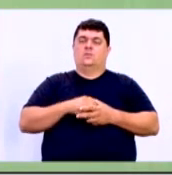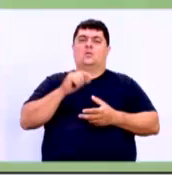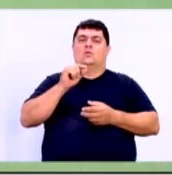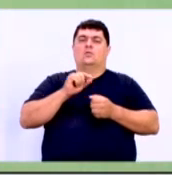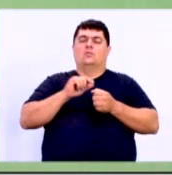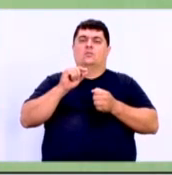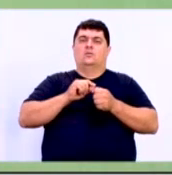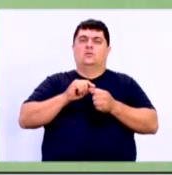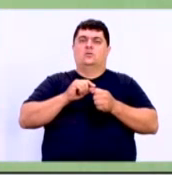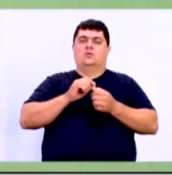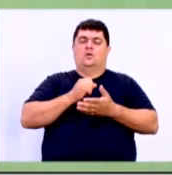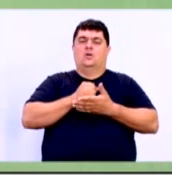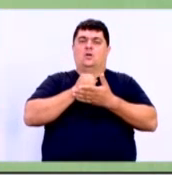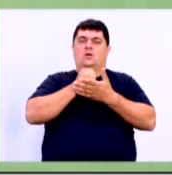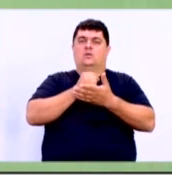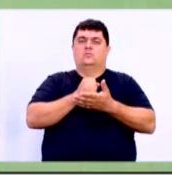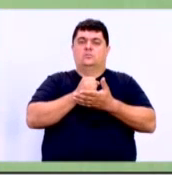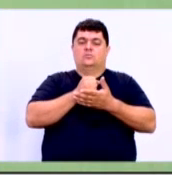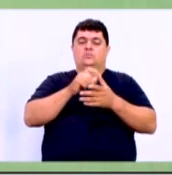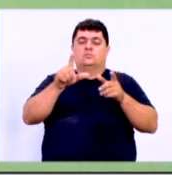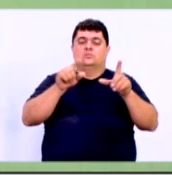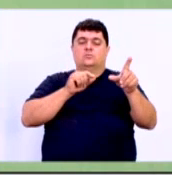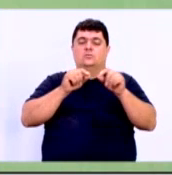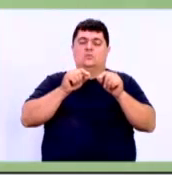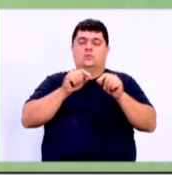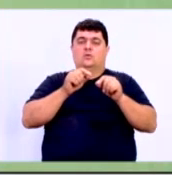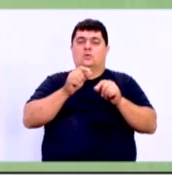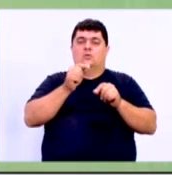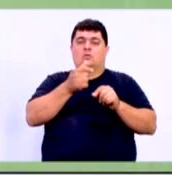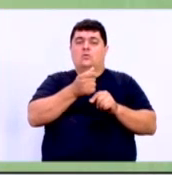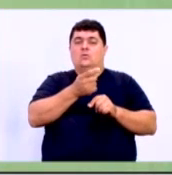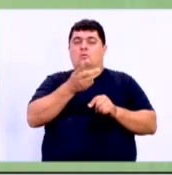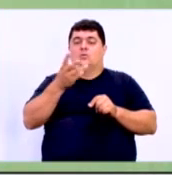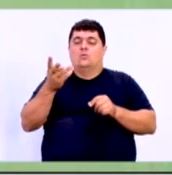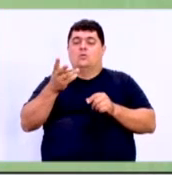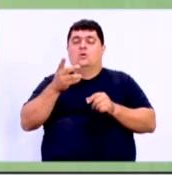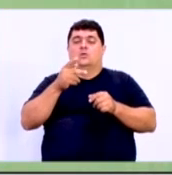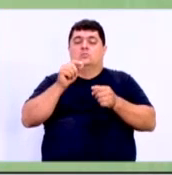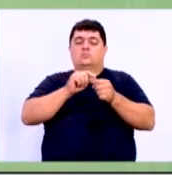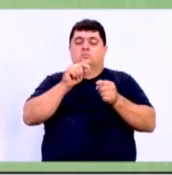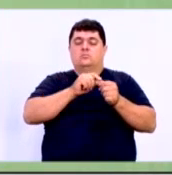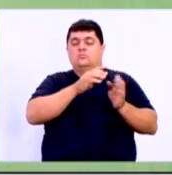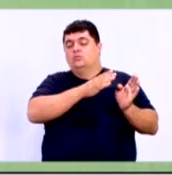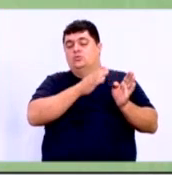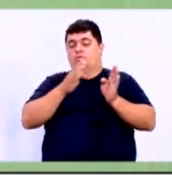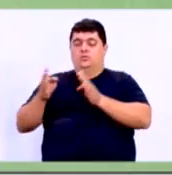faz? Ele ajuda a definir o custo de produção do período.